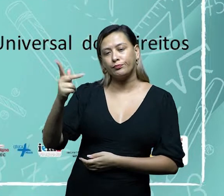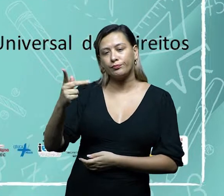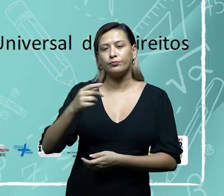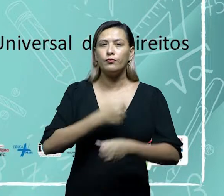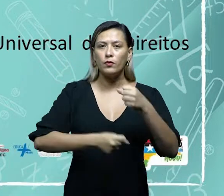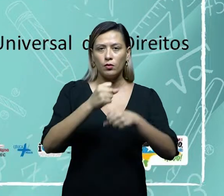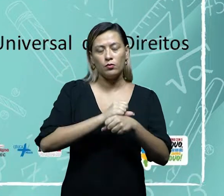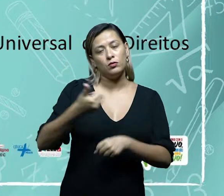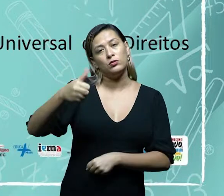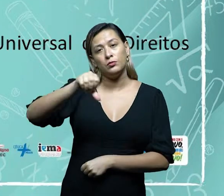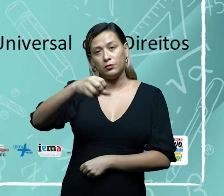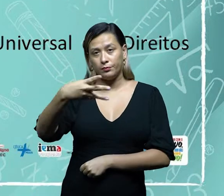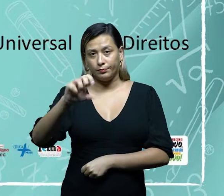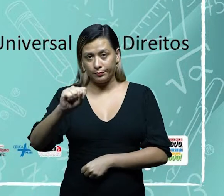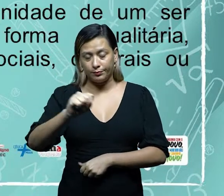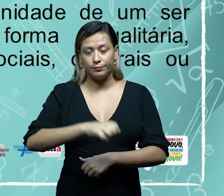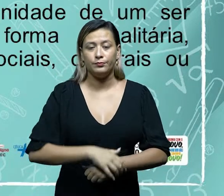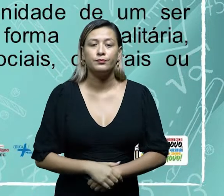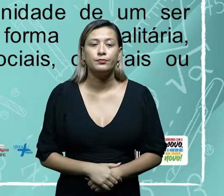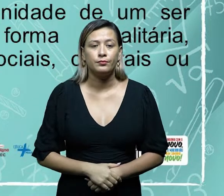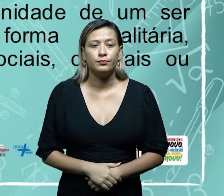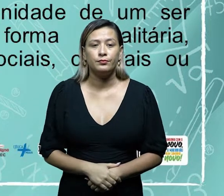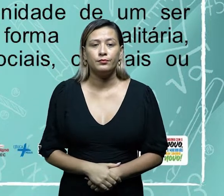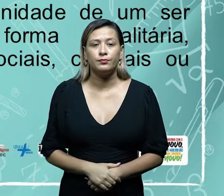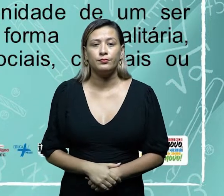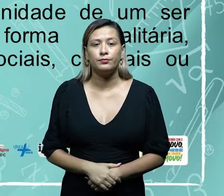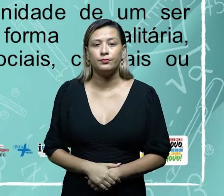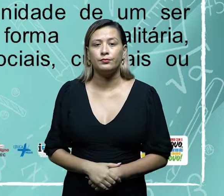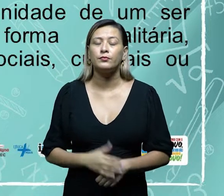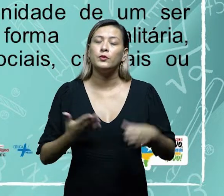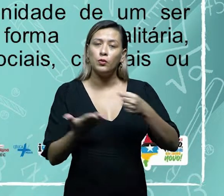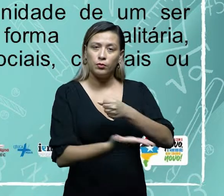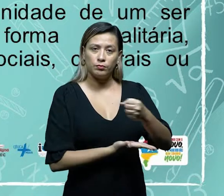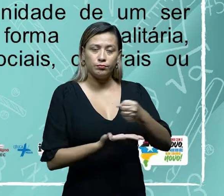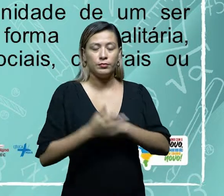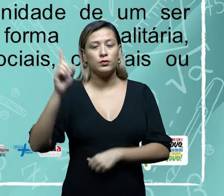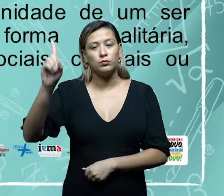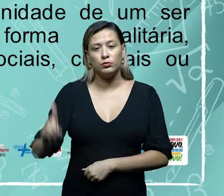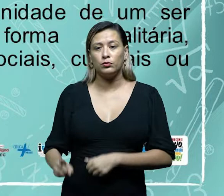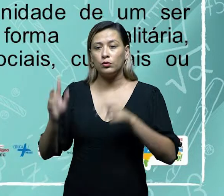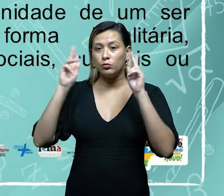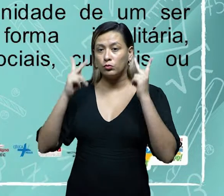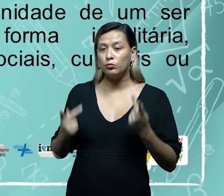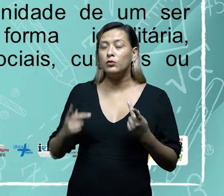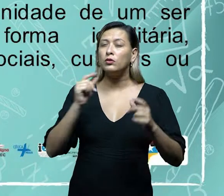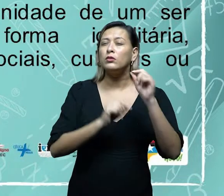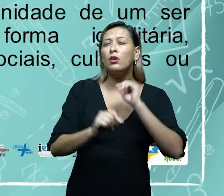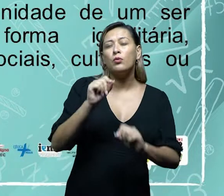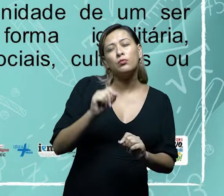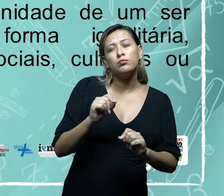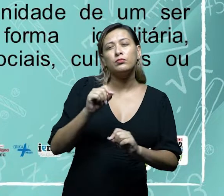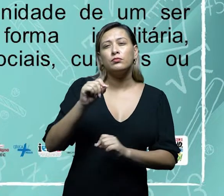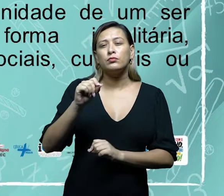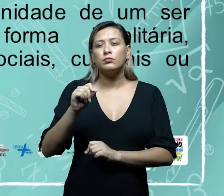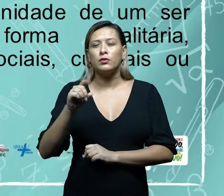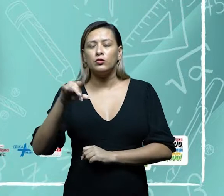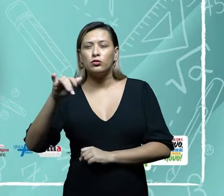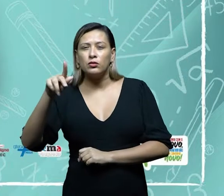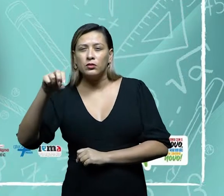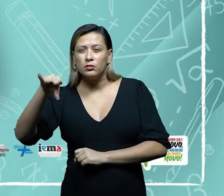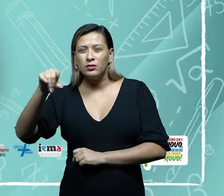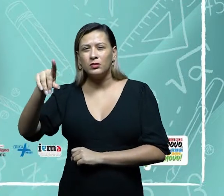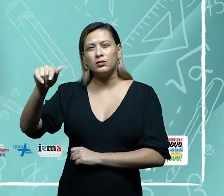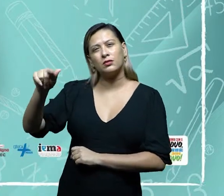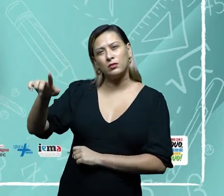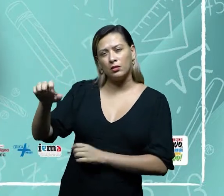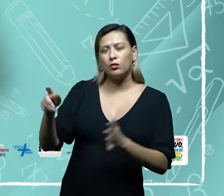lá em 1948. Bom, a base dos direitos humanos é justamente a dignidade da pessoa.